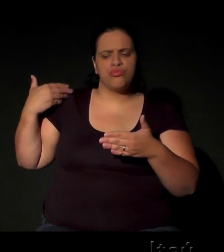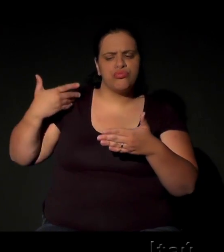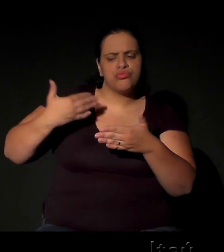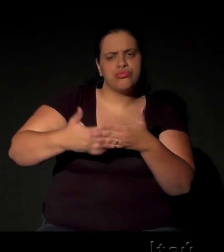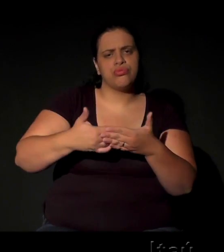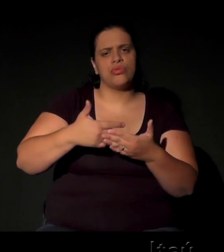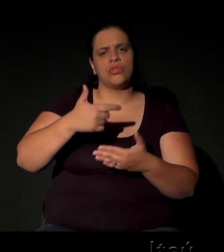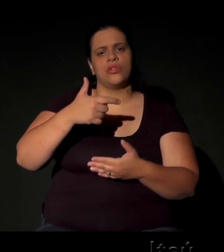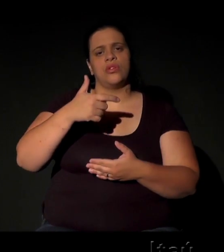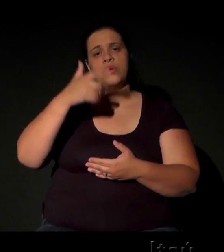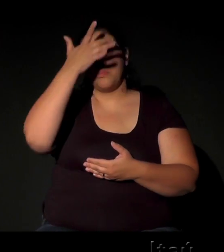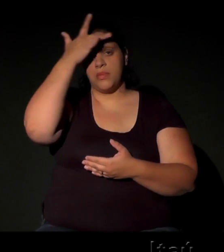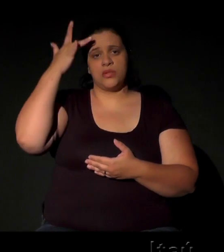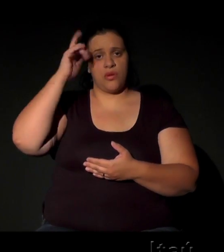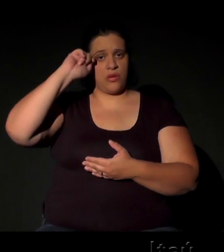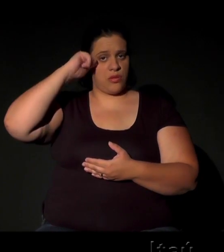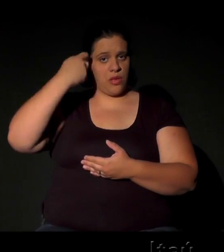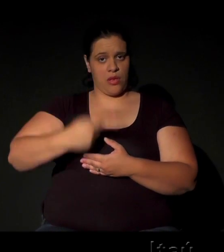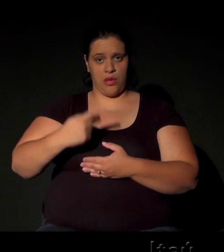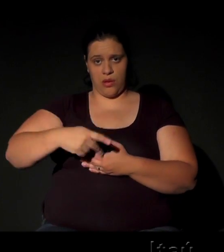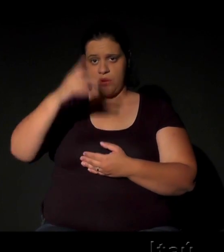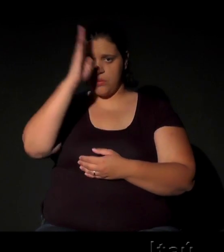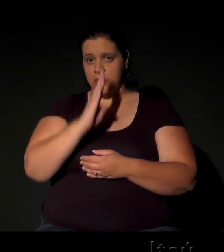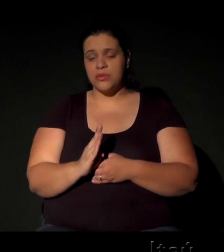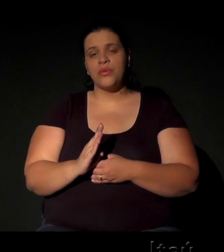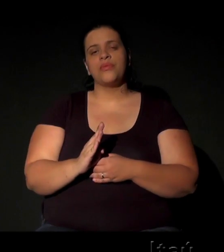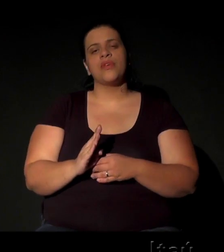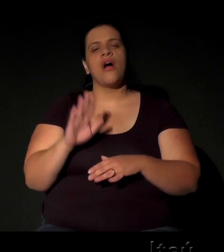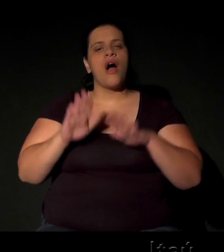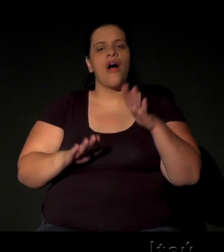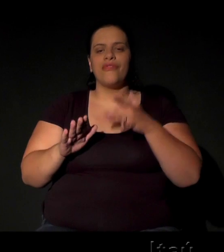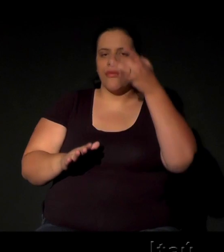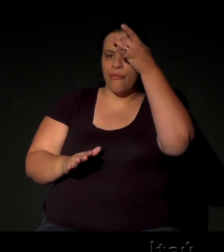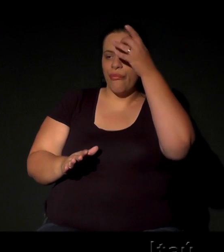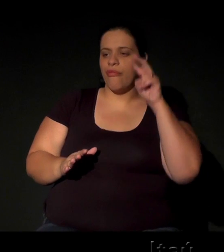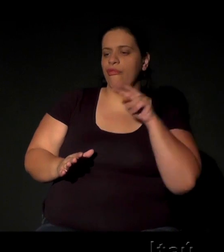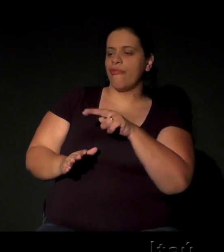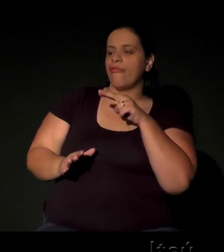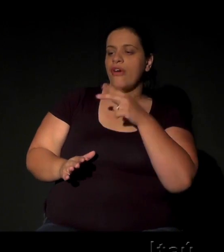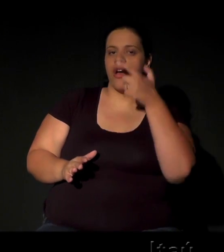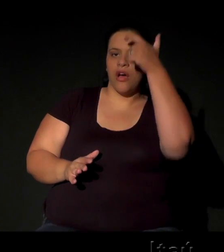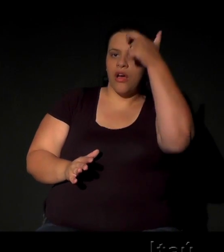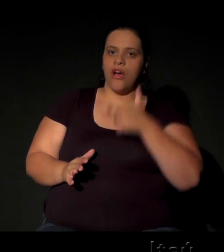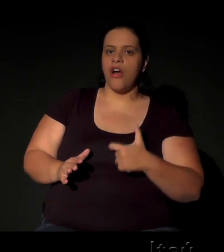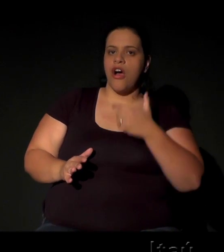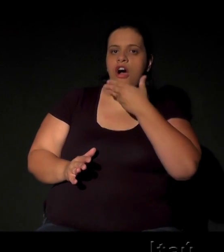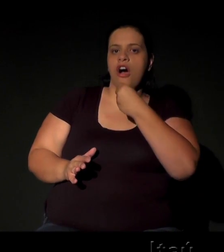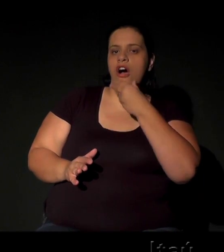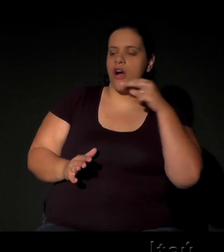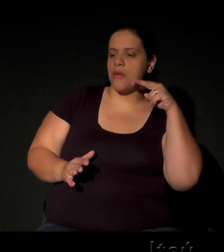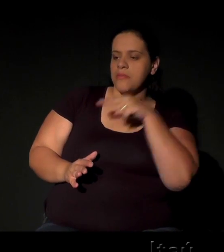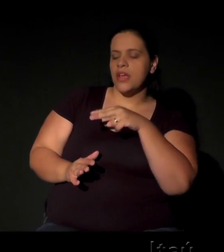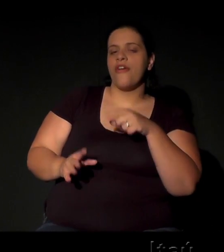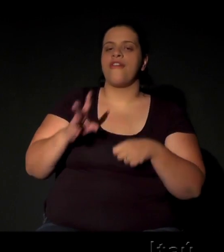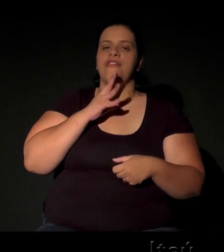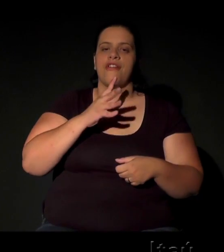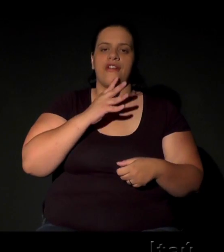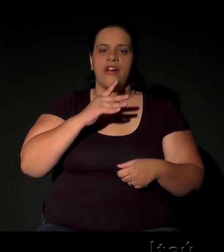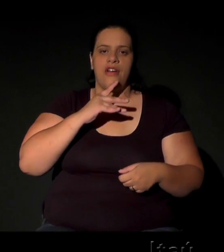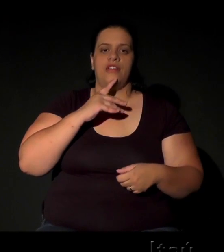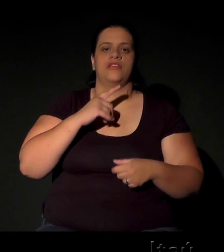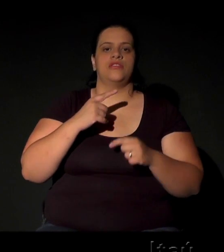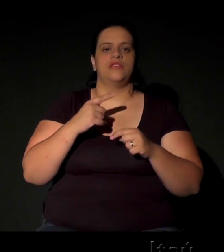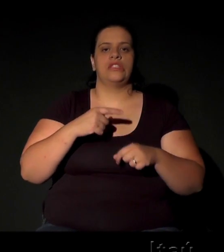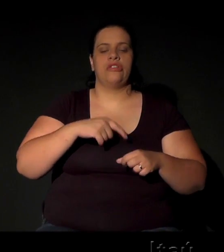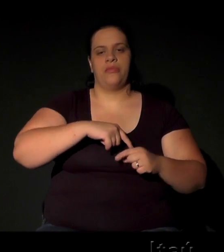negra no Brasil muitas vezes a gente fala fala muito por um olhar masculino isso é muito comum né a gente fala muito de Zumbi dos Palmares a gente fala